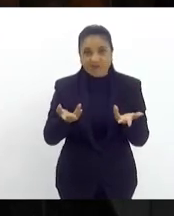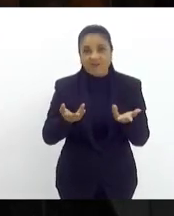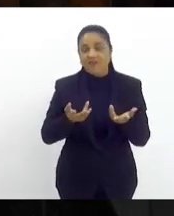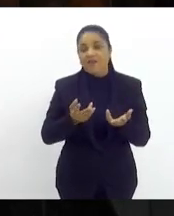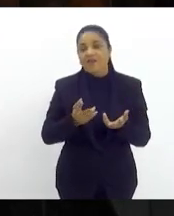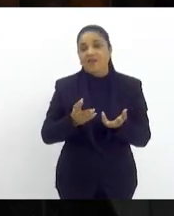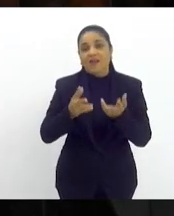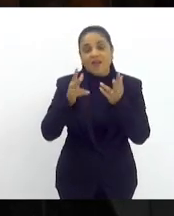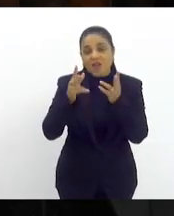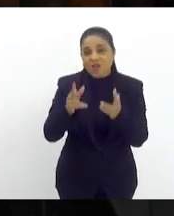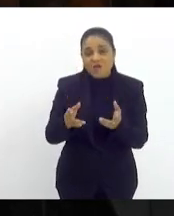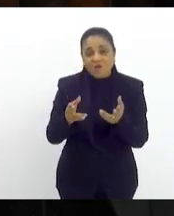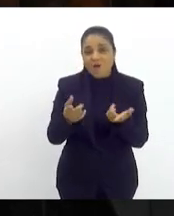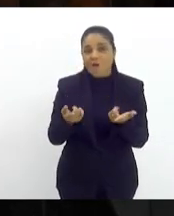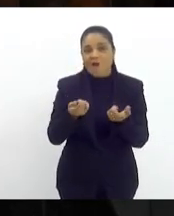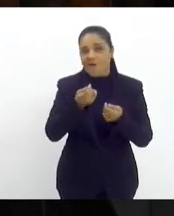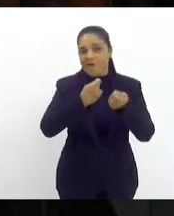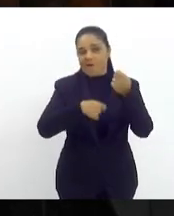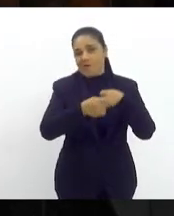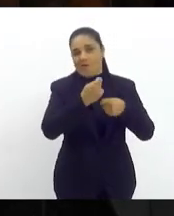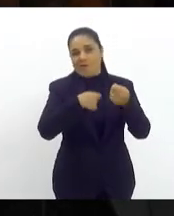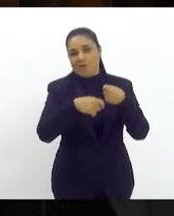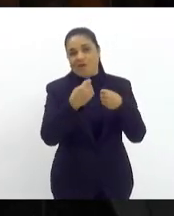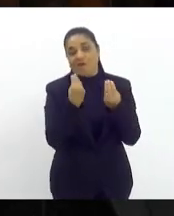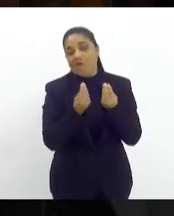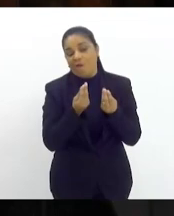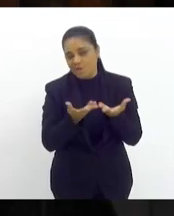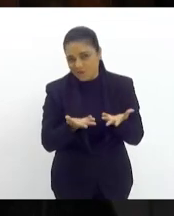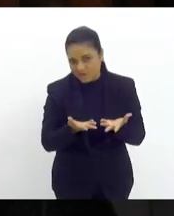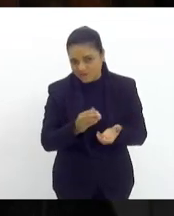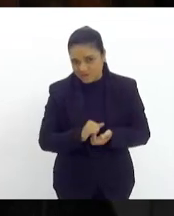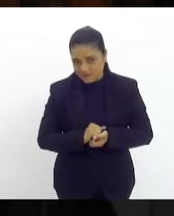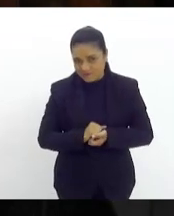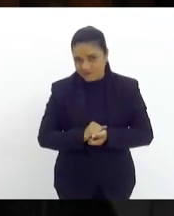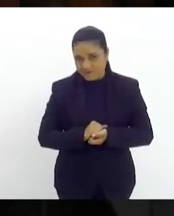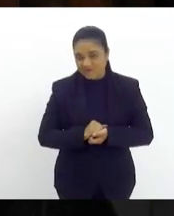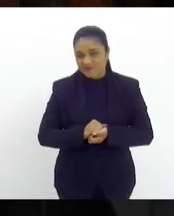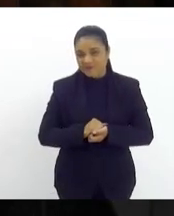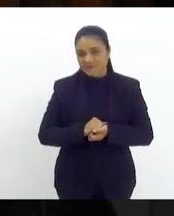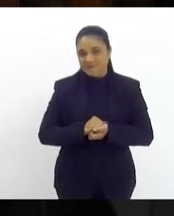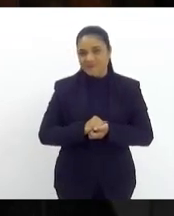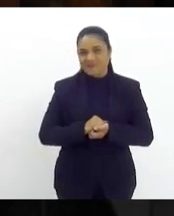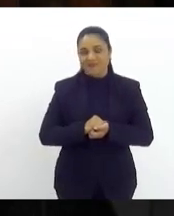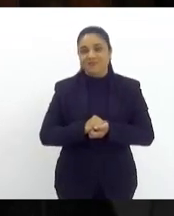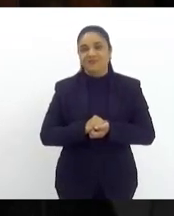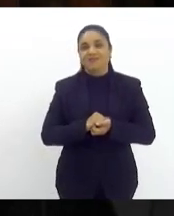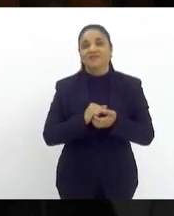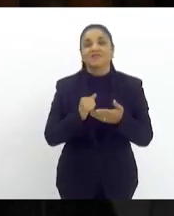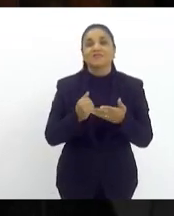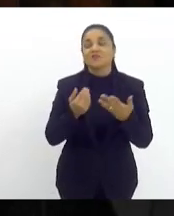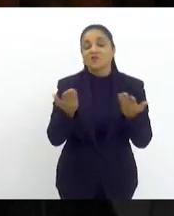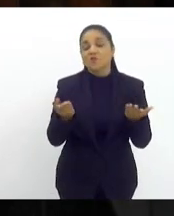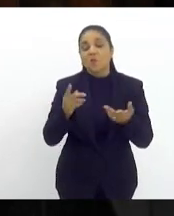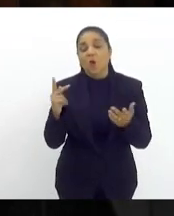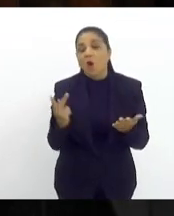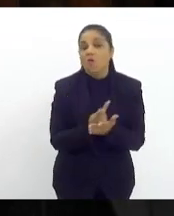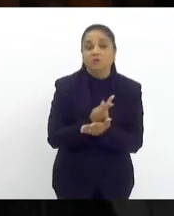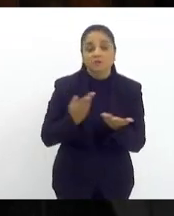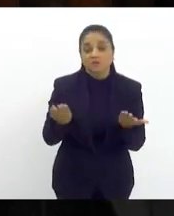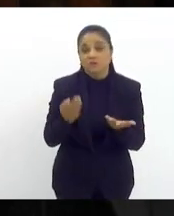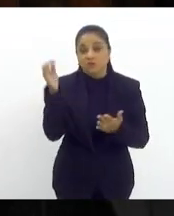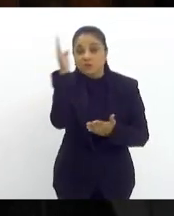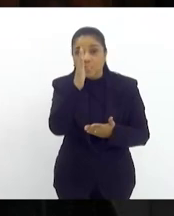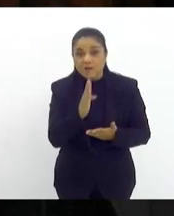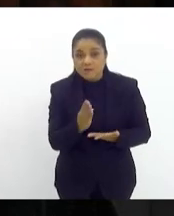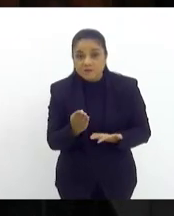da economia e eu me pergunto o que que acontece com um Brasil de hoje